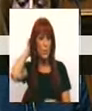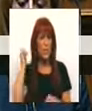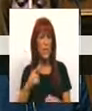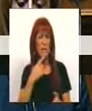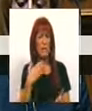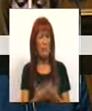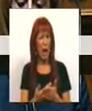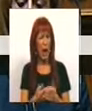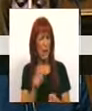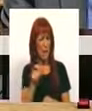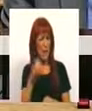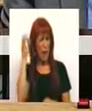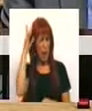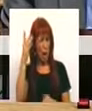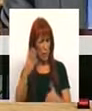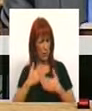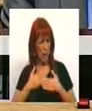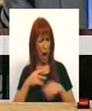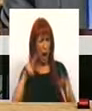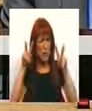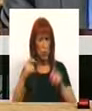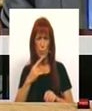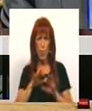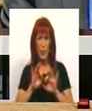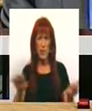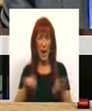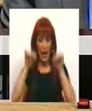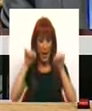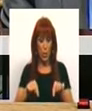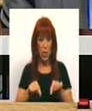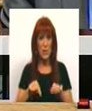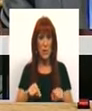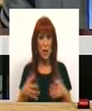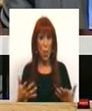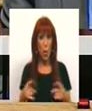tribo é palavra que o lote um assunto tão sério como este